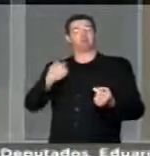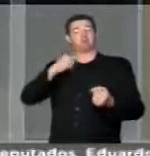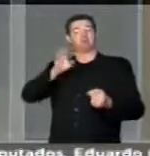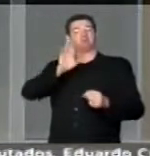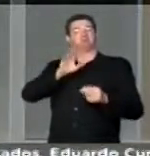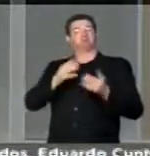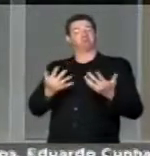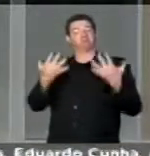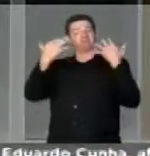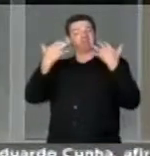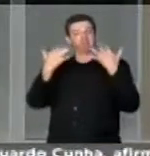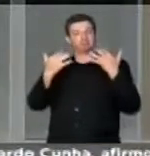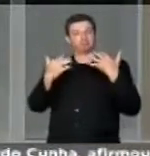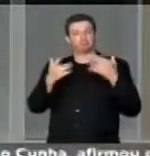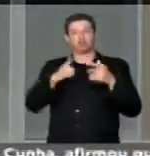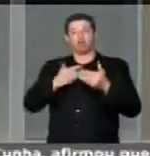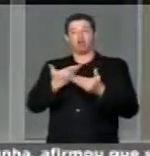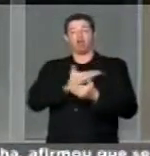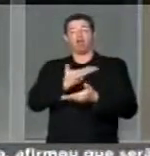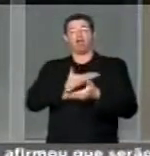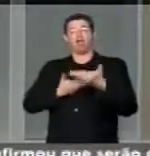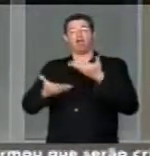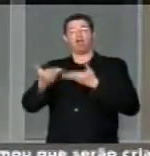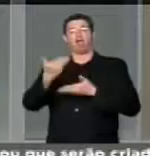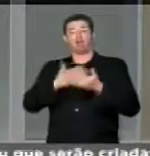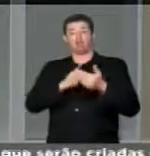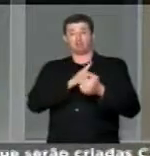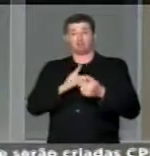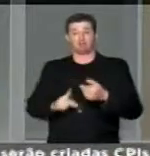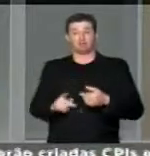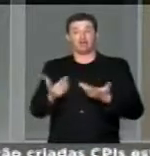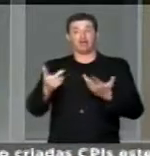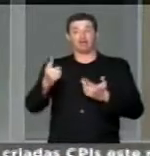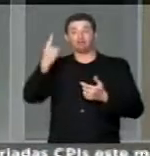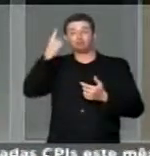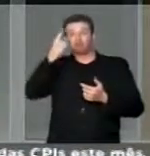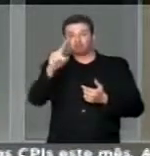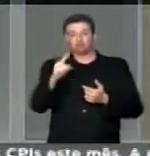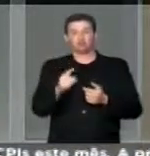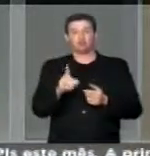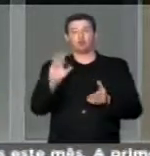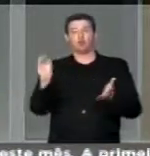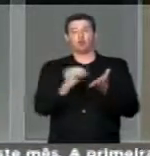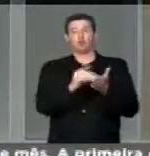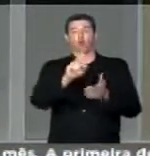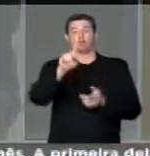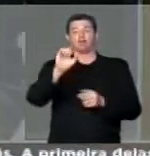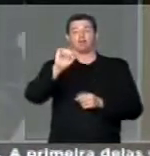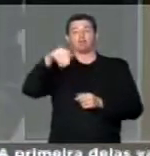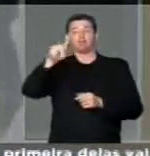um relacionamento excelente, até o dia que ele vacilou em não colocar o